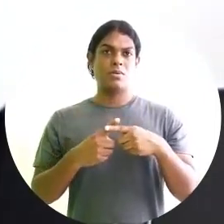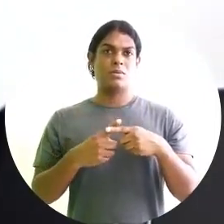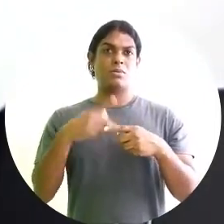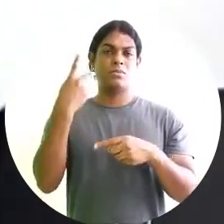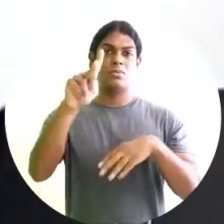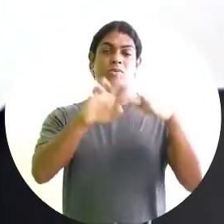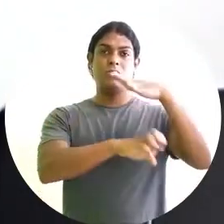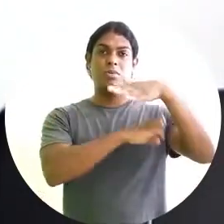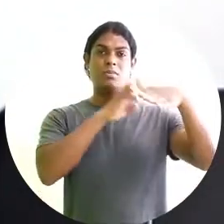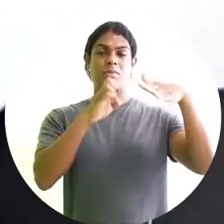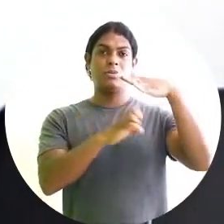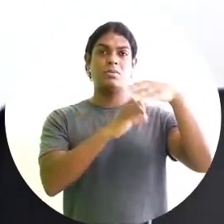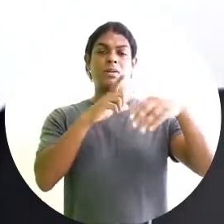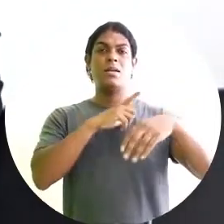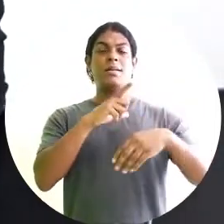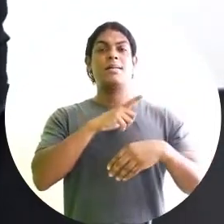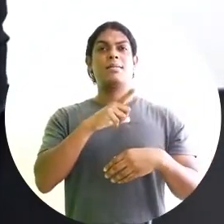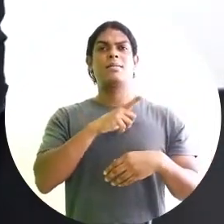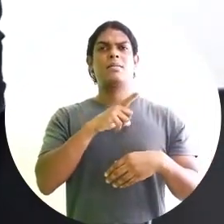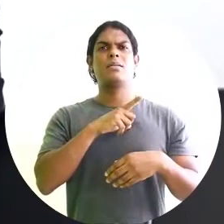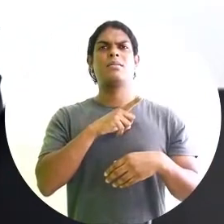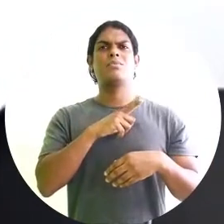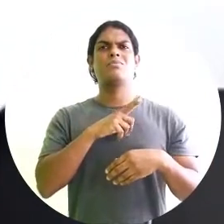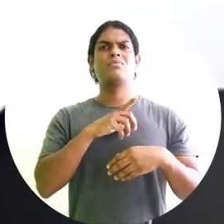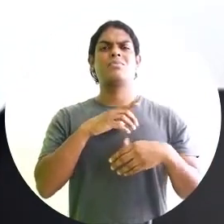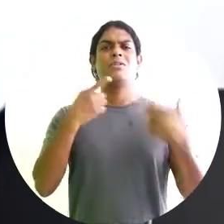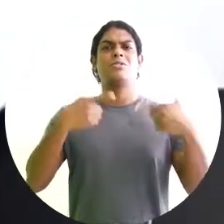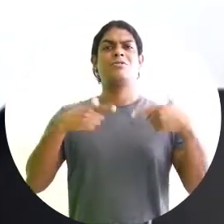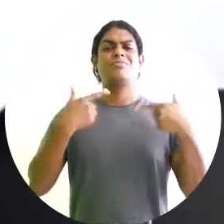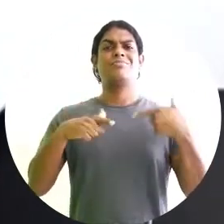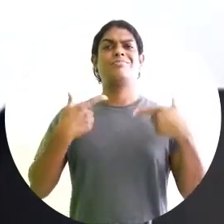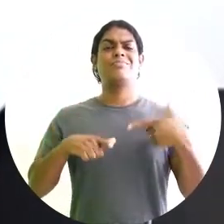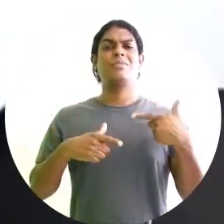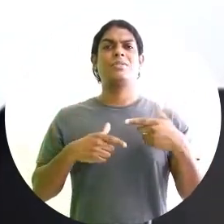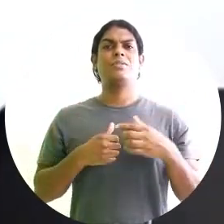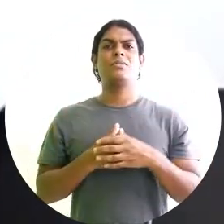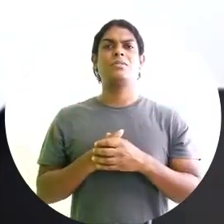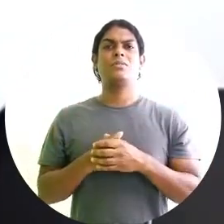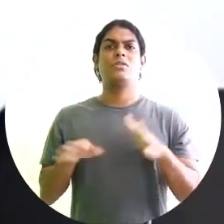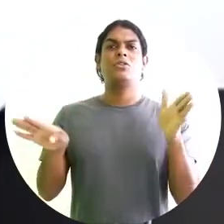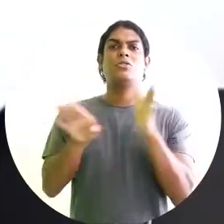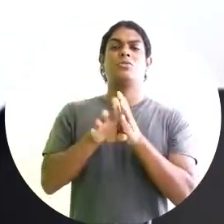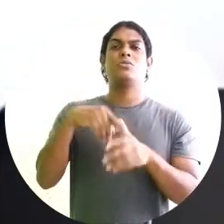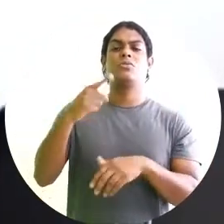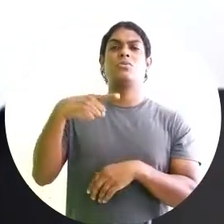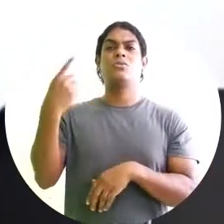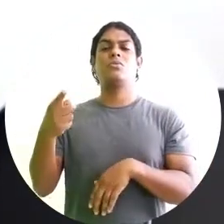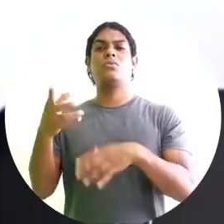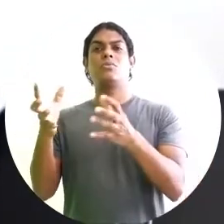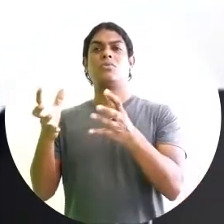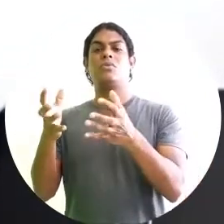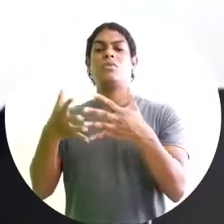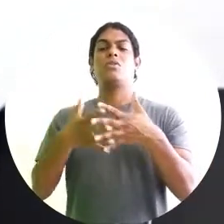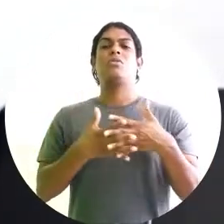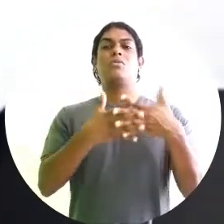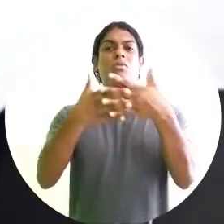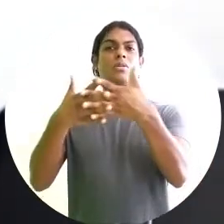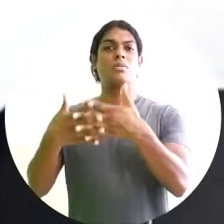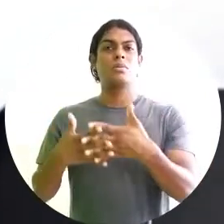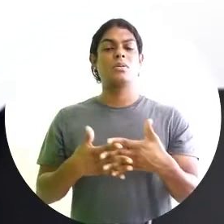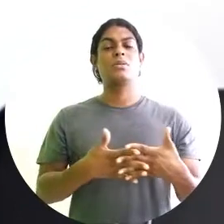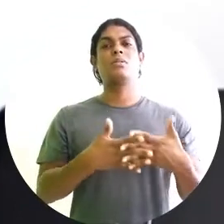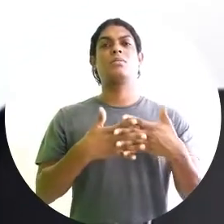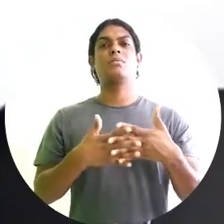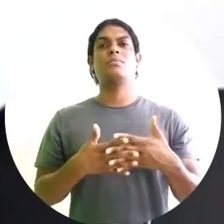repente na sua instituição você recebeu uma tarefa de última hora, chegou um caminhão, se for uma